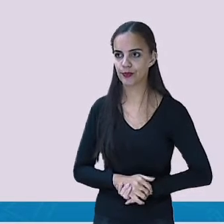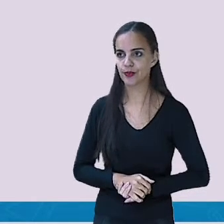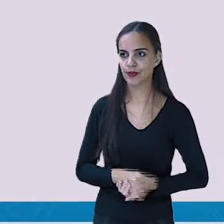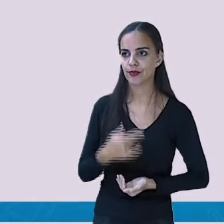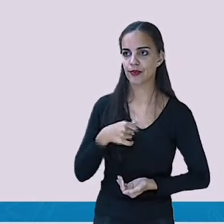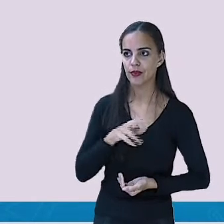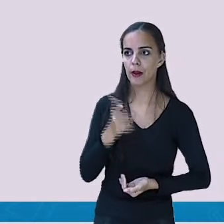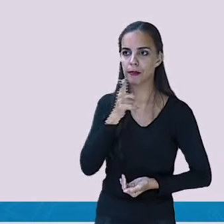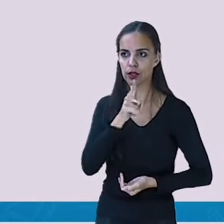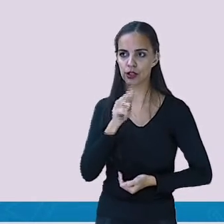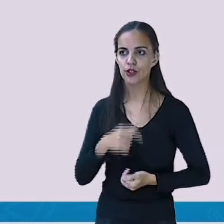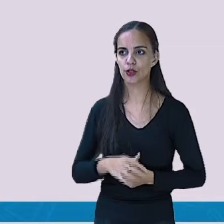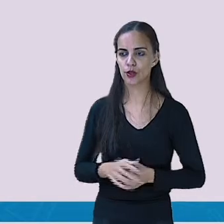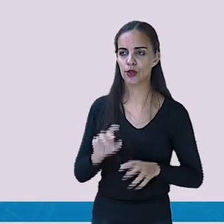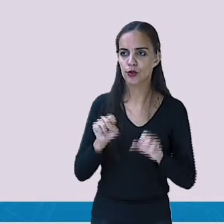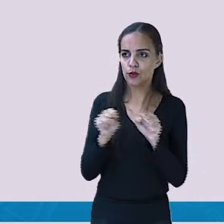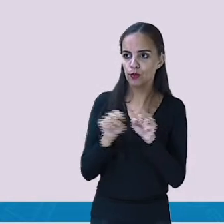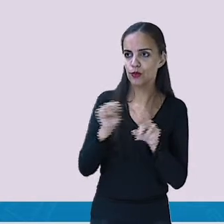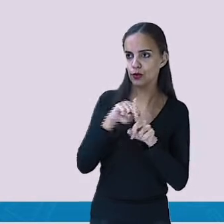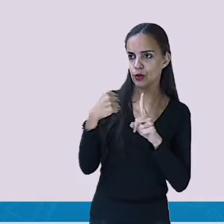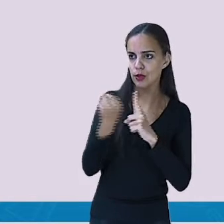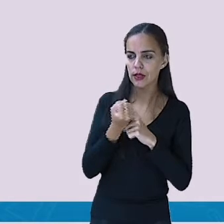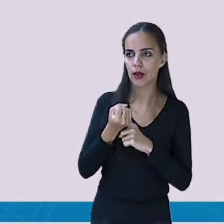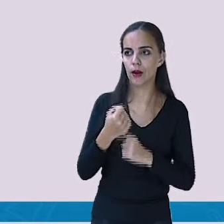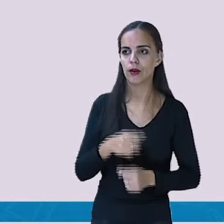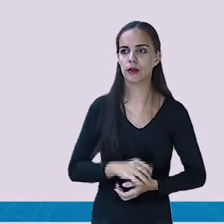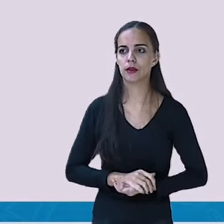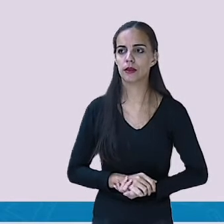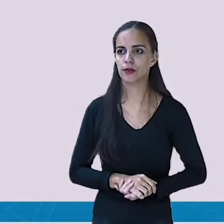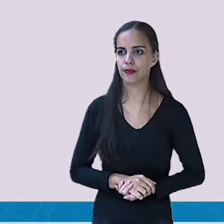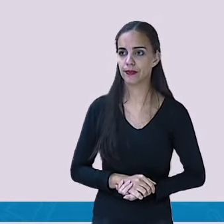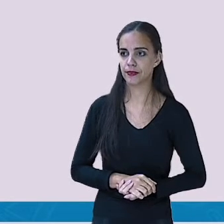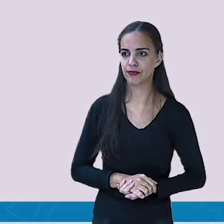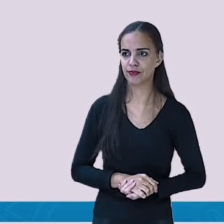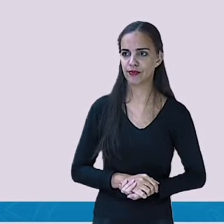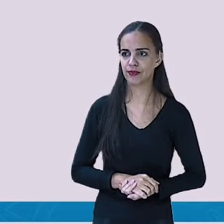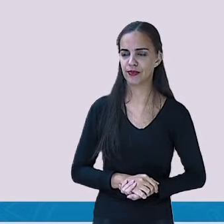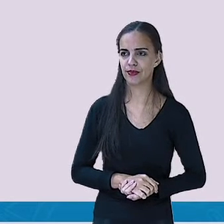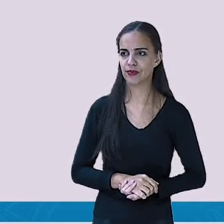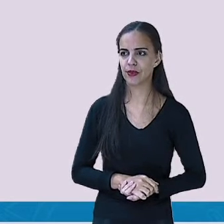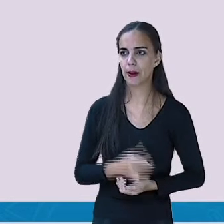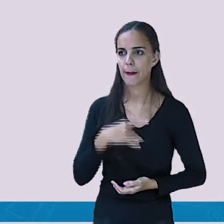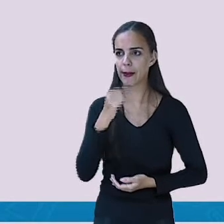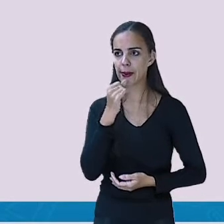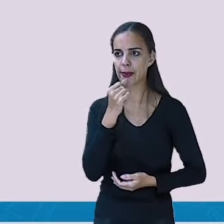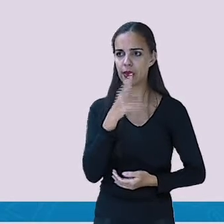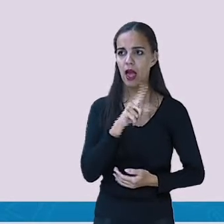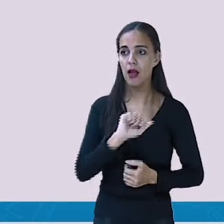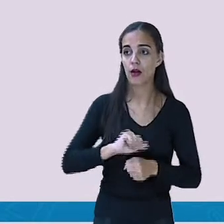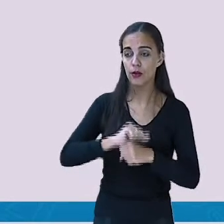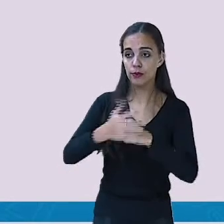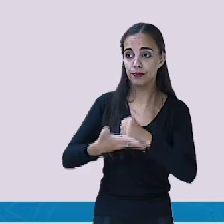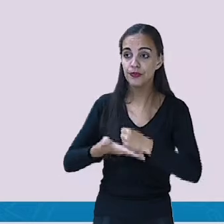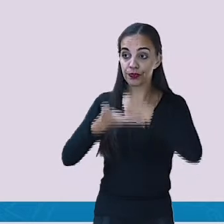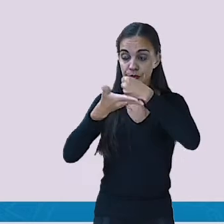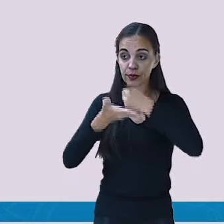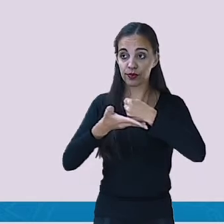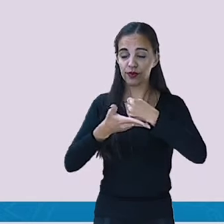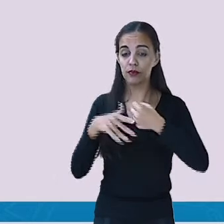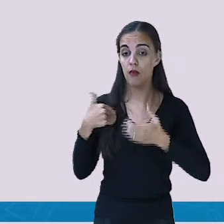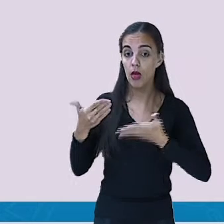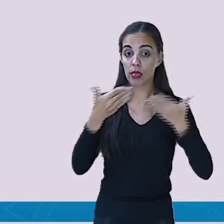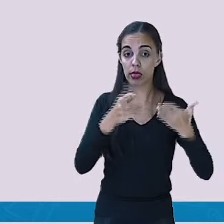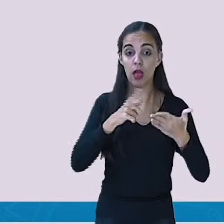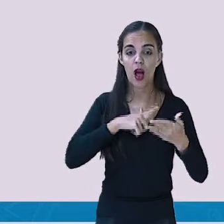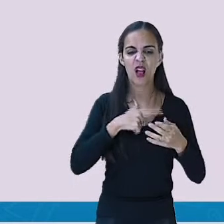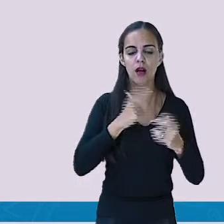viáveis, socialmente justas. A sustentabilidade é uma